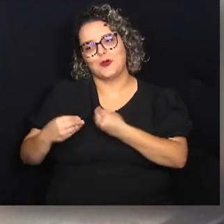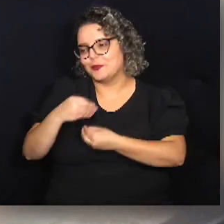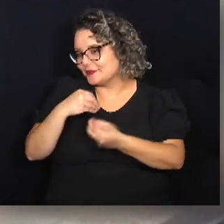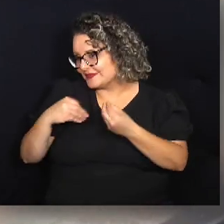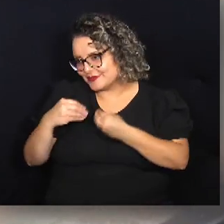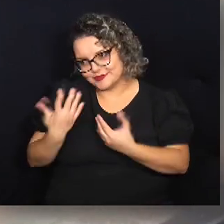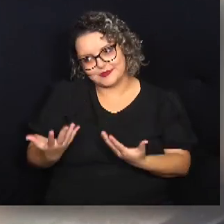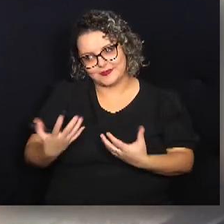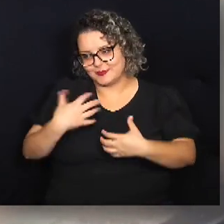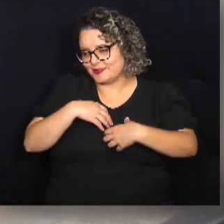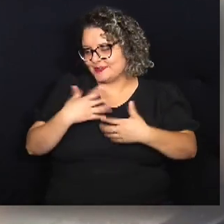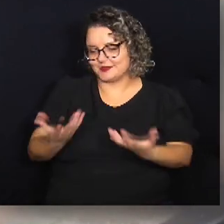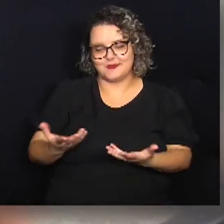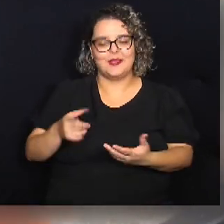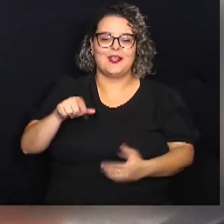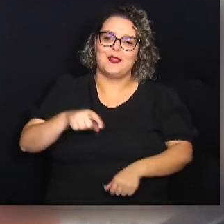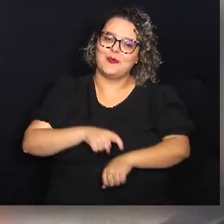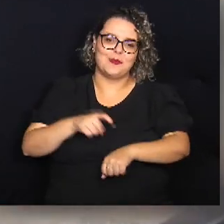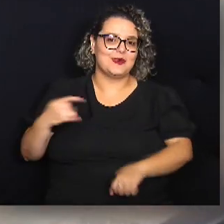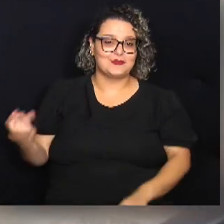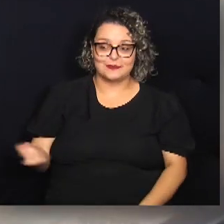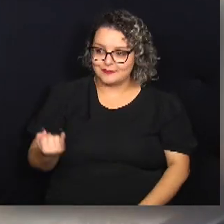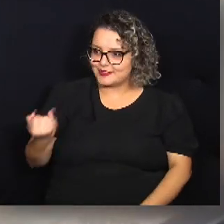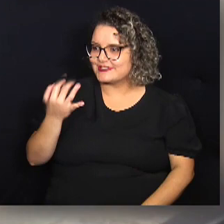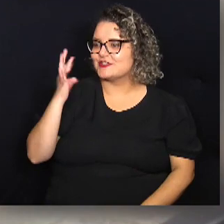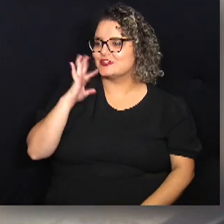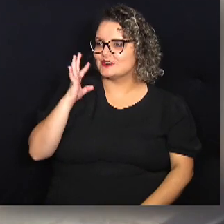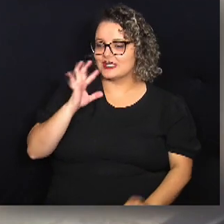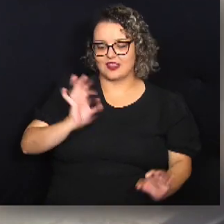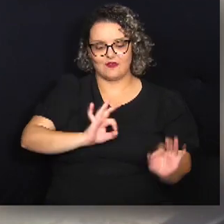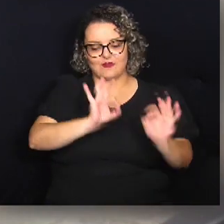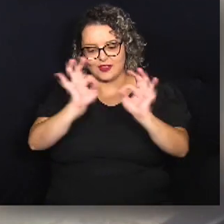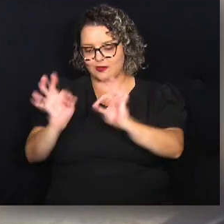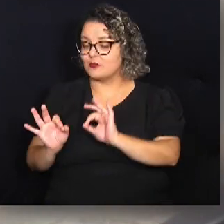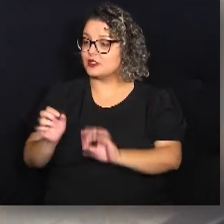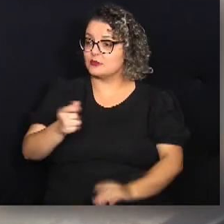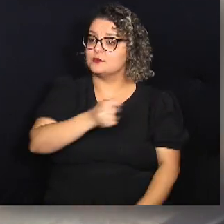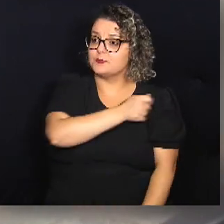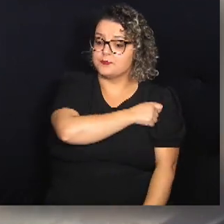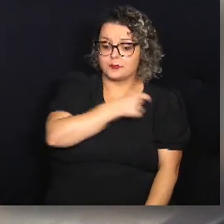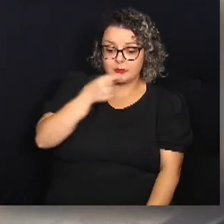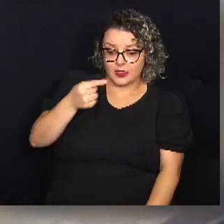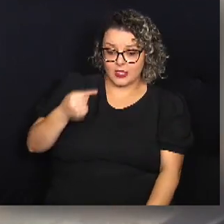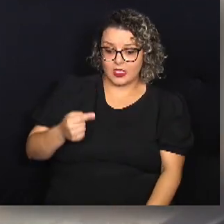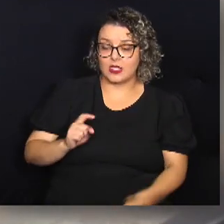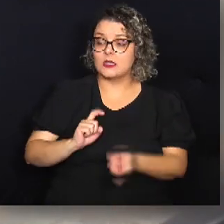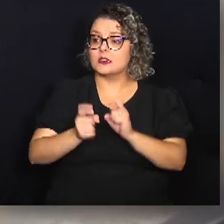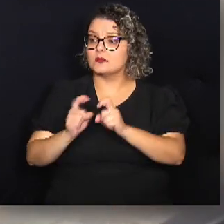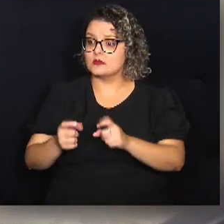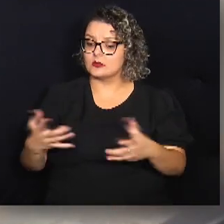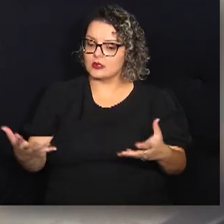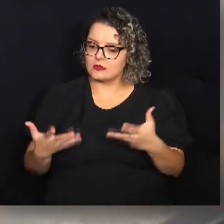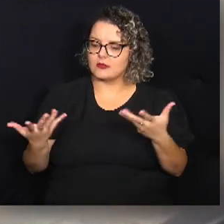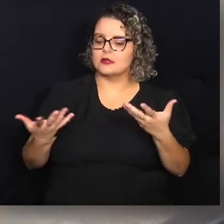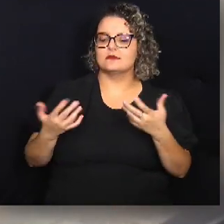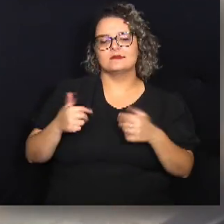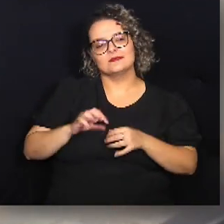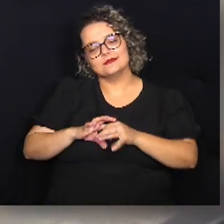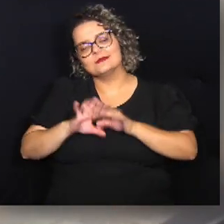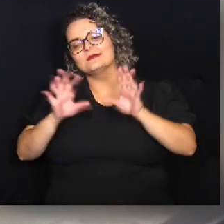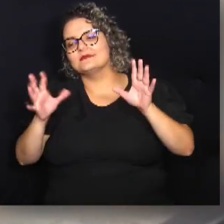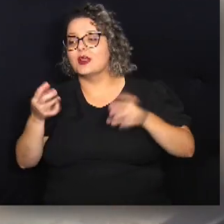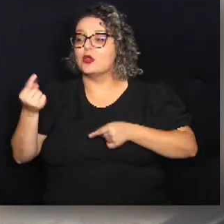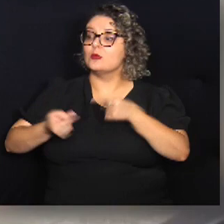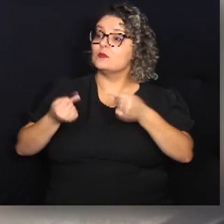né? É um momento muito bacana porque a gente vem acompanhando os alunos e a cada reunião a gente vê que eles vão se soltando mais, que o debate vai